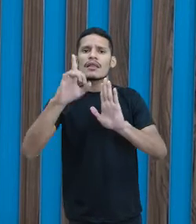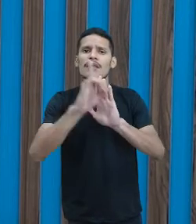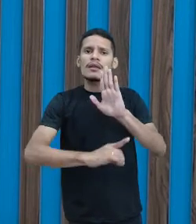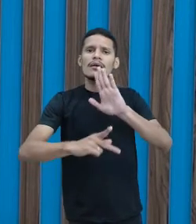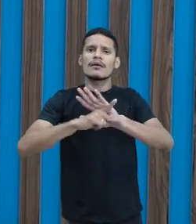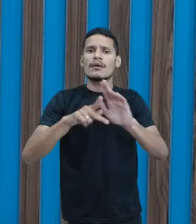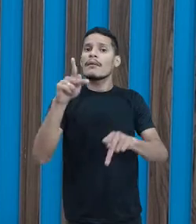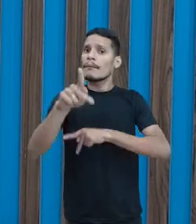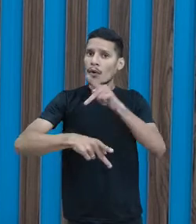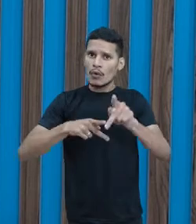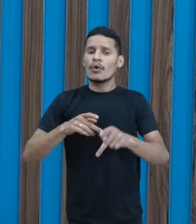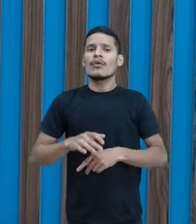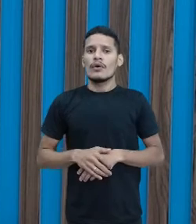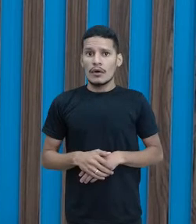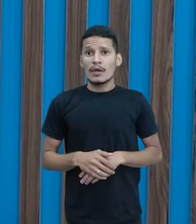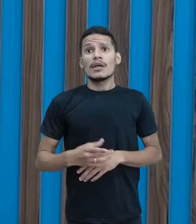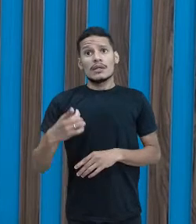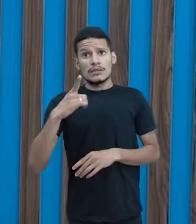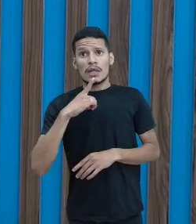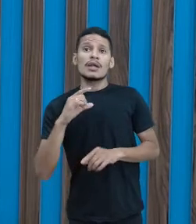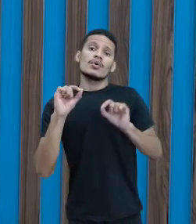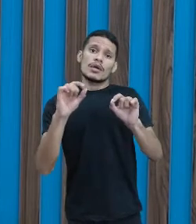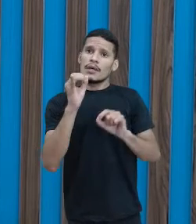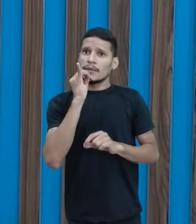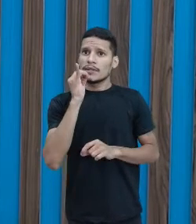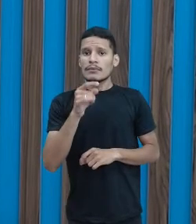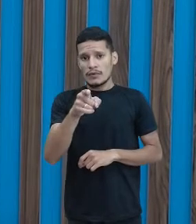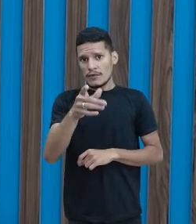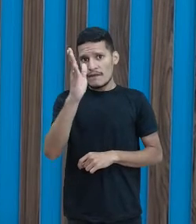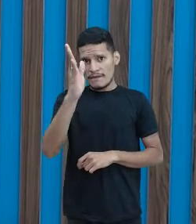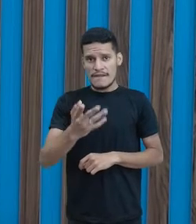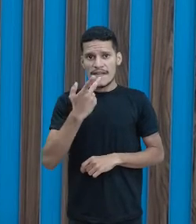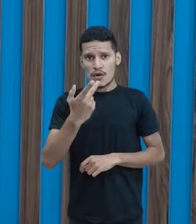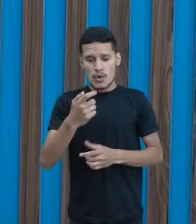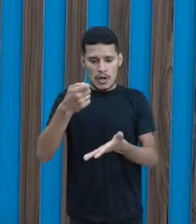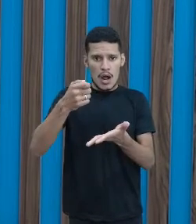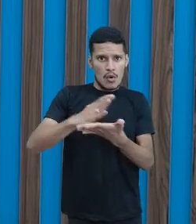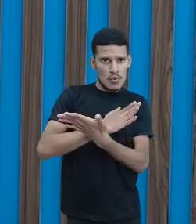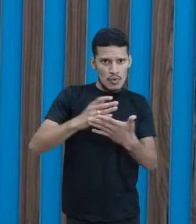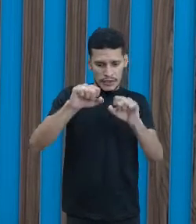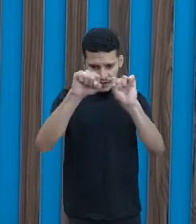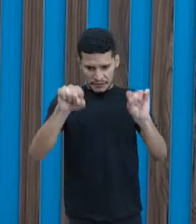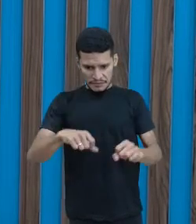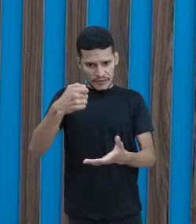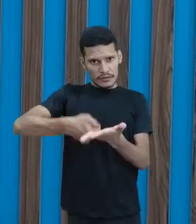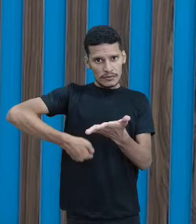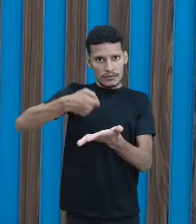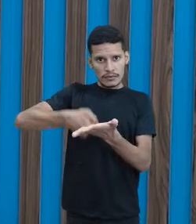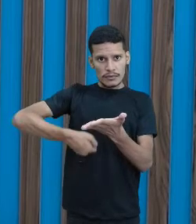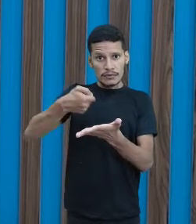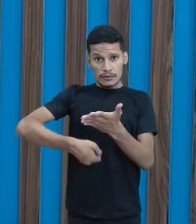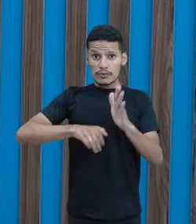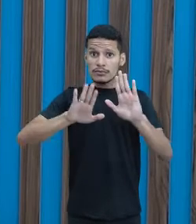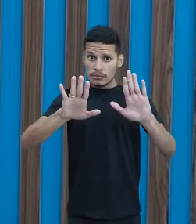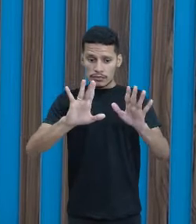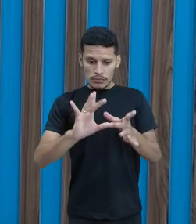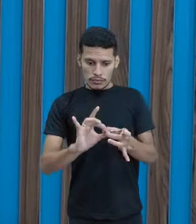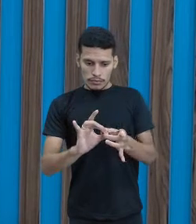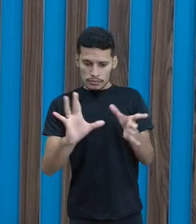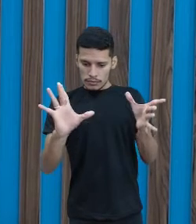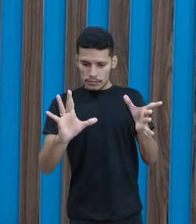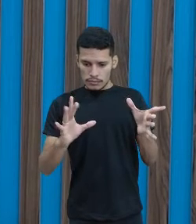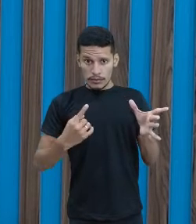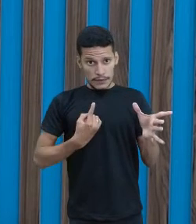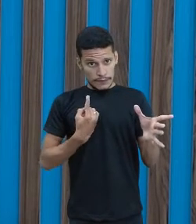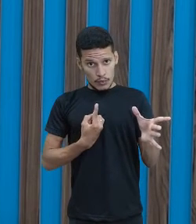população. Então, a gente vai ter regimes, como você bem mencionou, autoritários, né? Onde as liberdades individuais